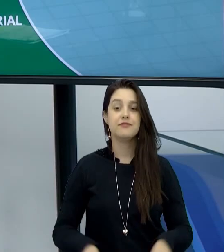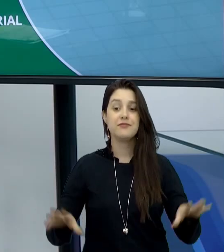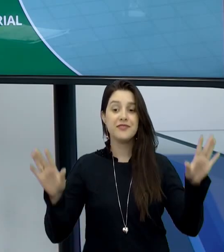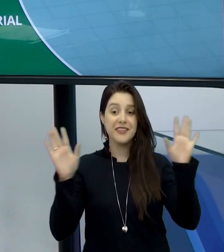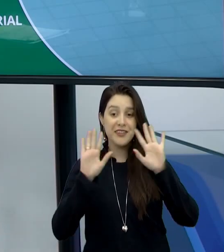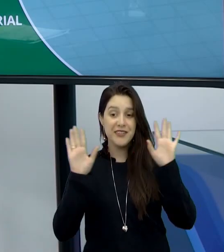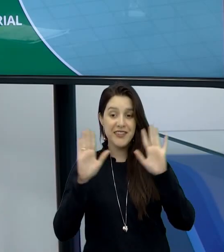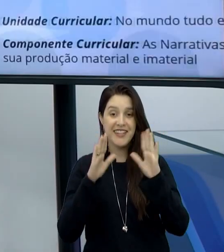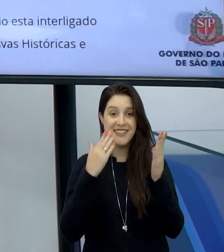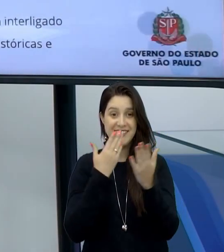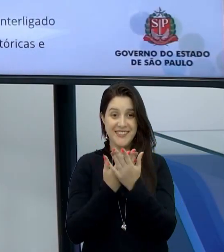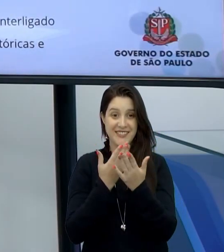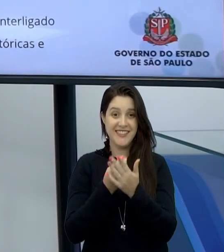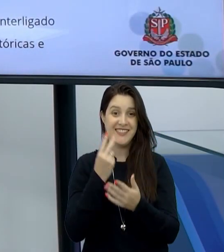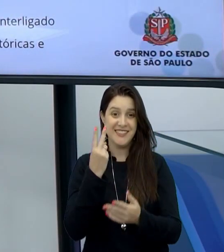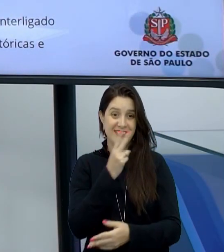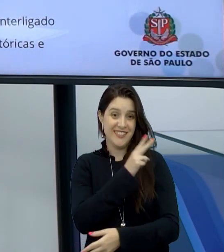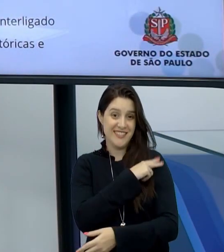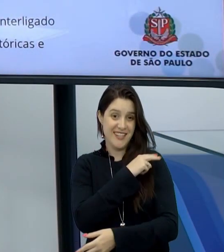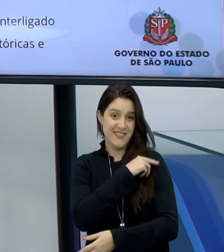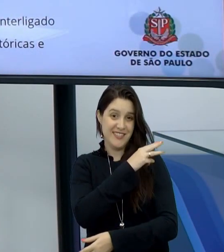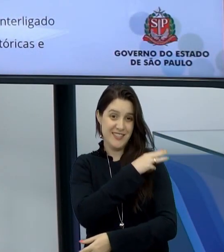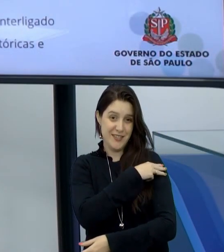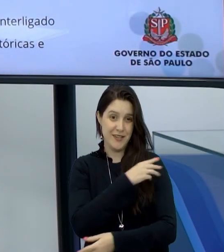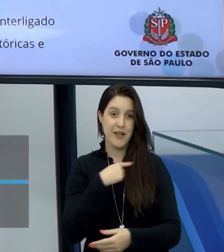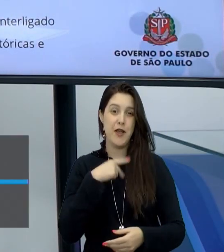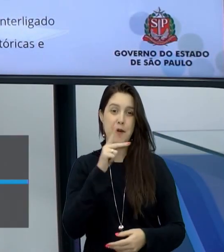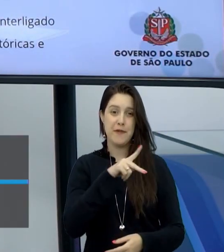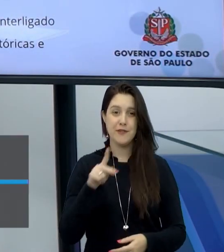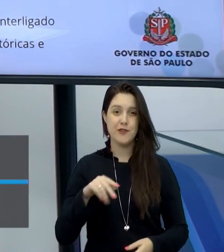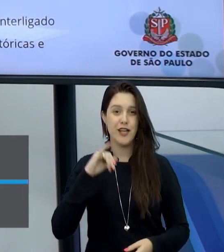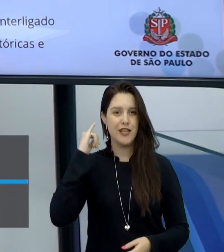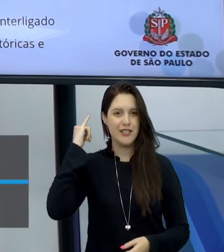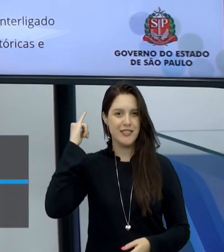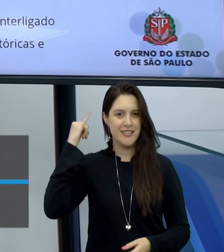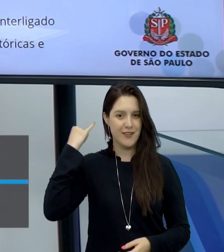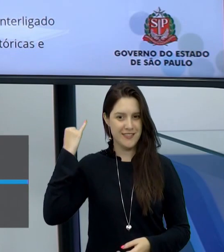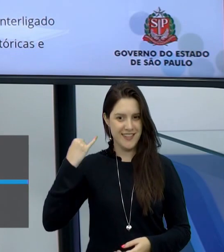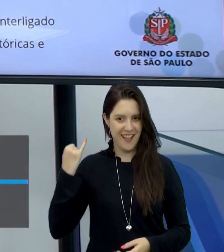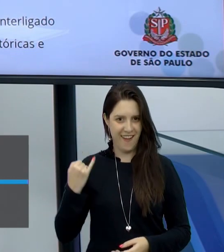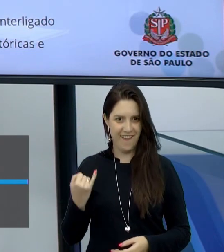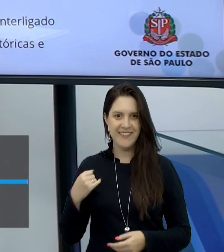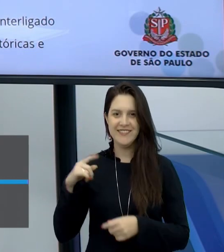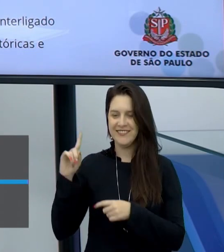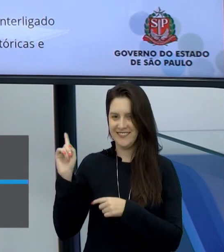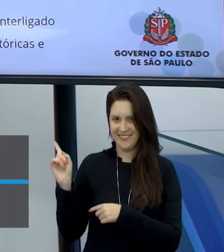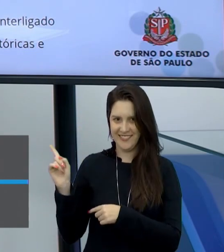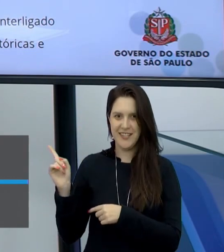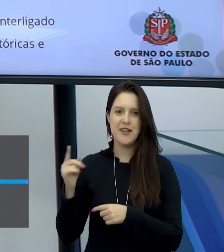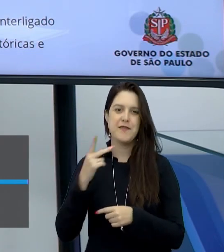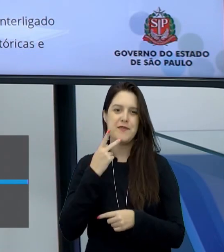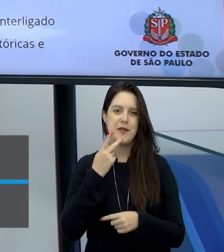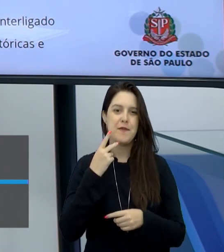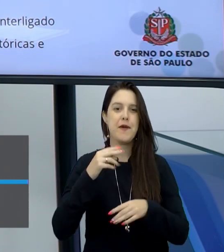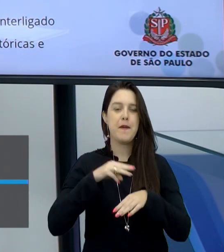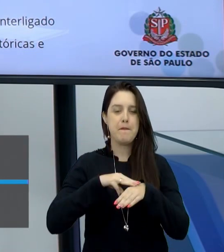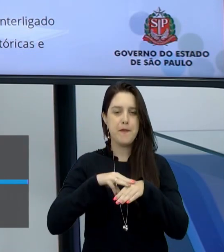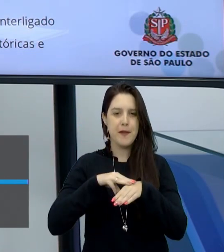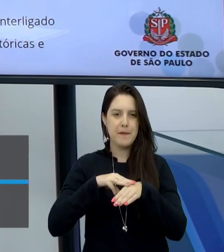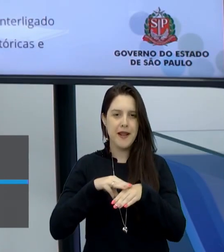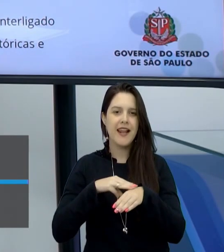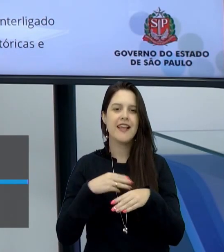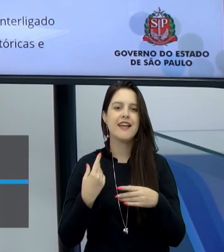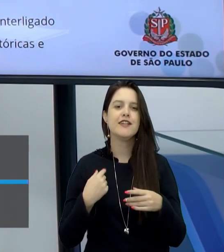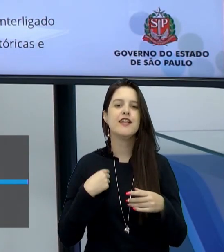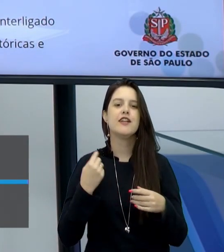Olá, estudantes da segunda série do ensino médio. Eu sou a professora Janaína Jardim, esse é o meu sinal. Eu sou uma mulher negra de pele clara,